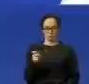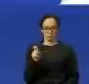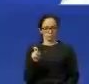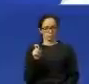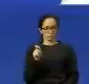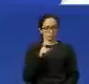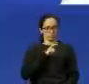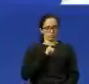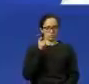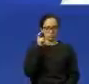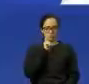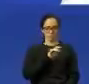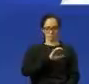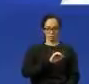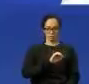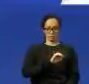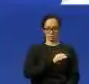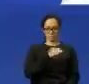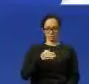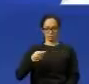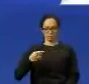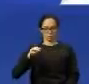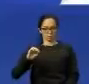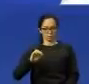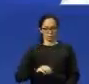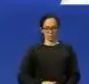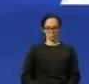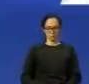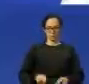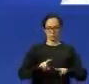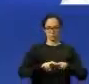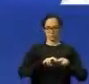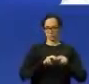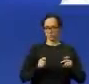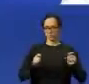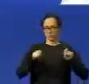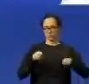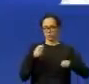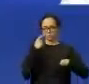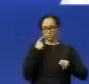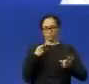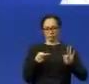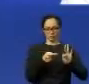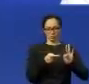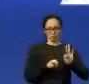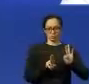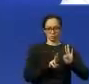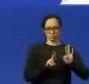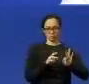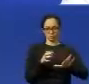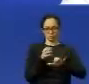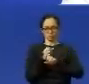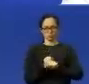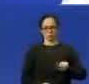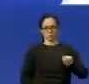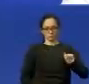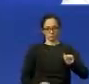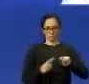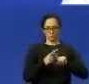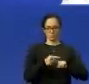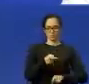ser designadas por 0 e 10. Dessa maneira, nós temos que uma função que descreve essa situação seria A